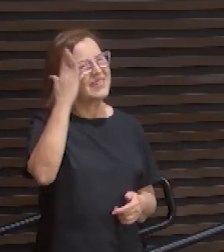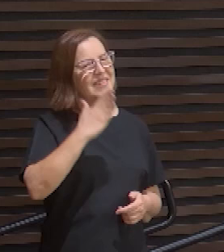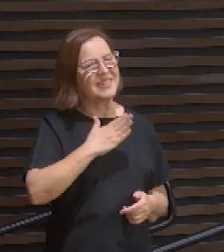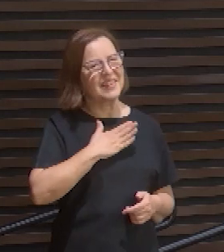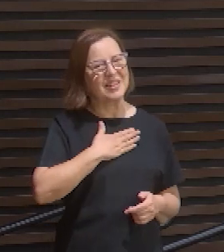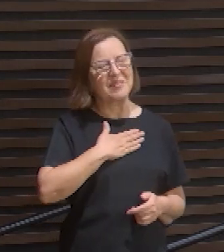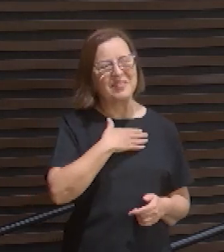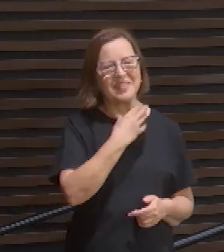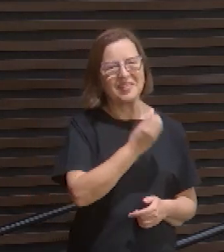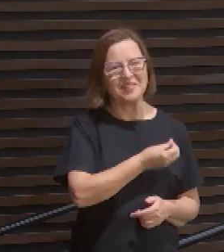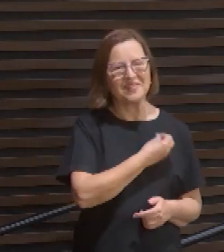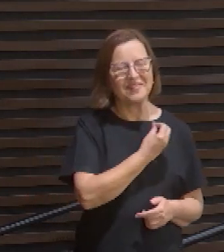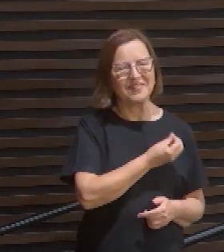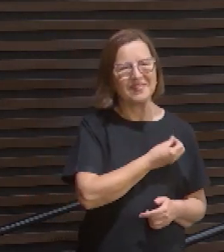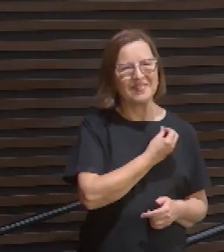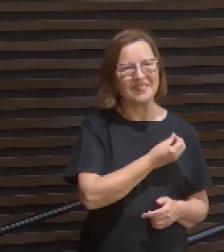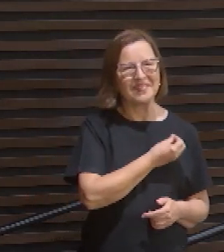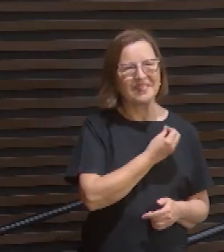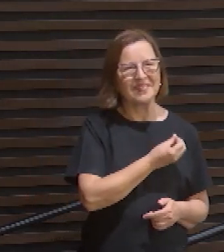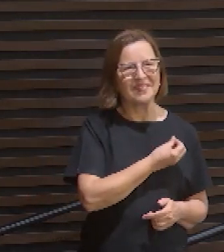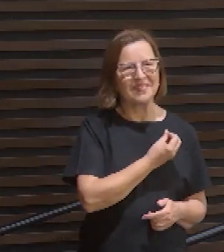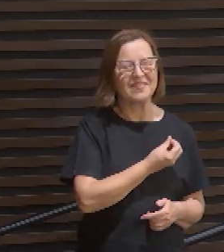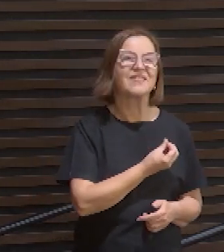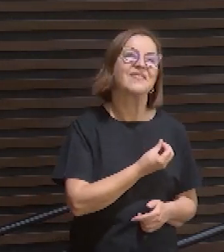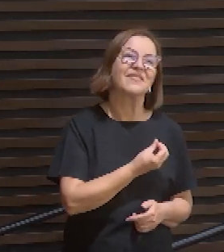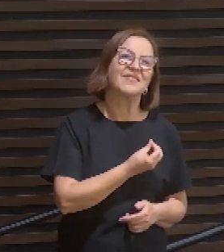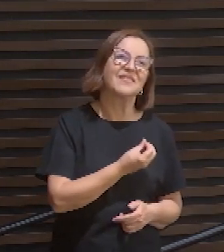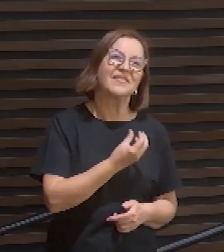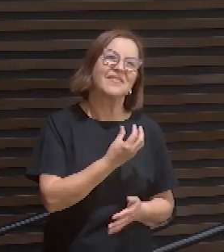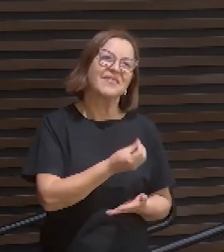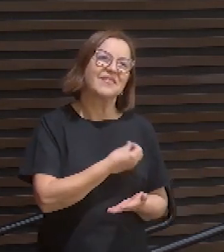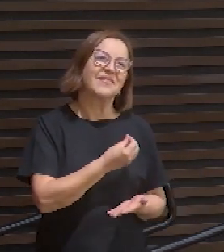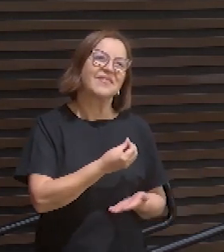sei que a minha vida